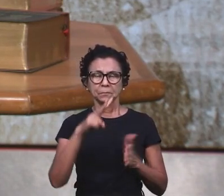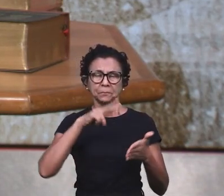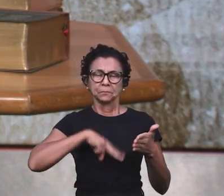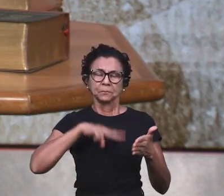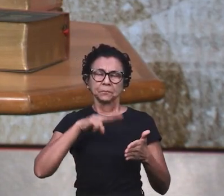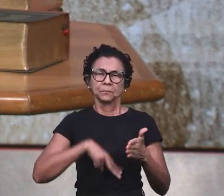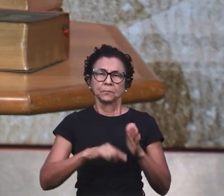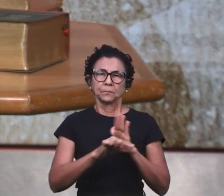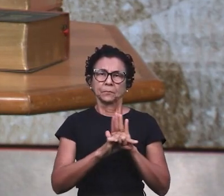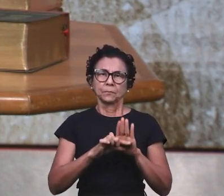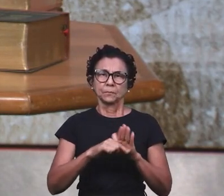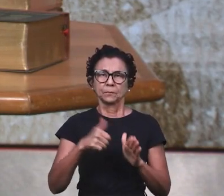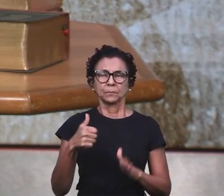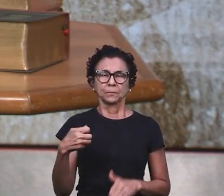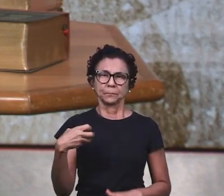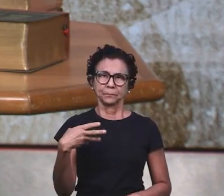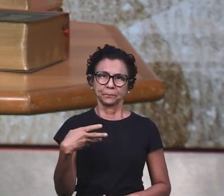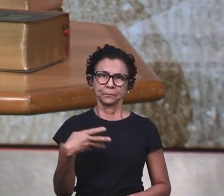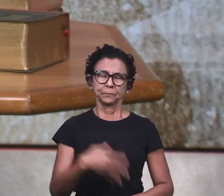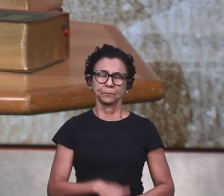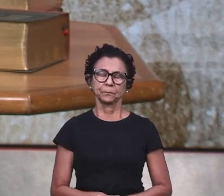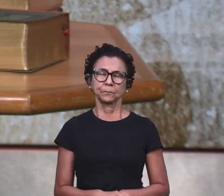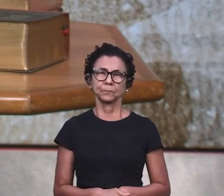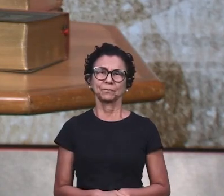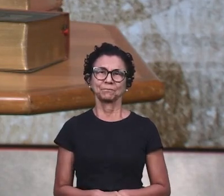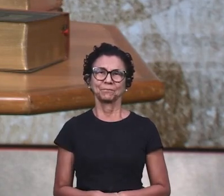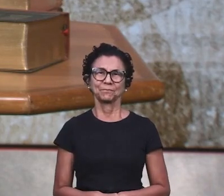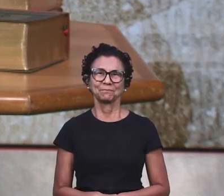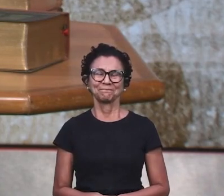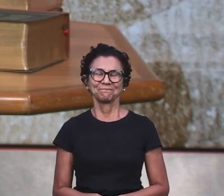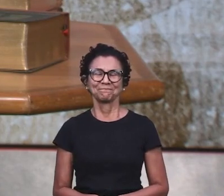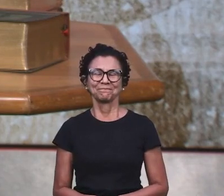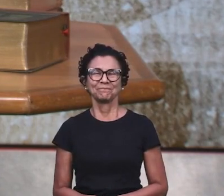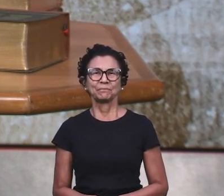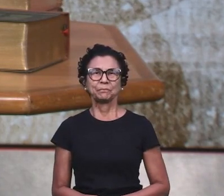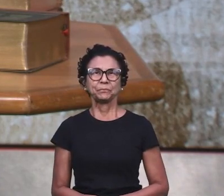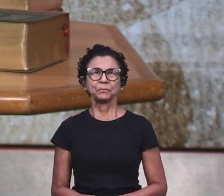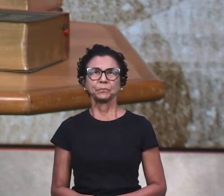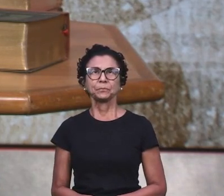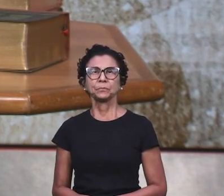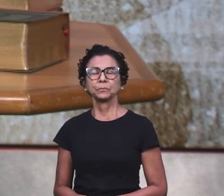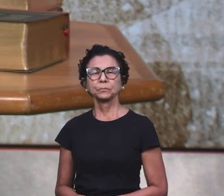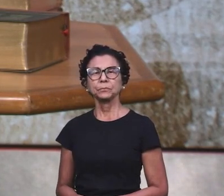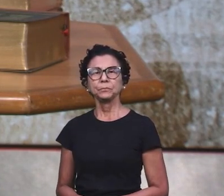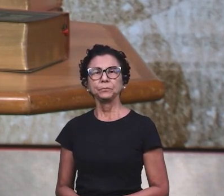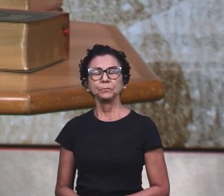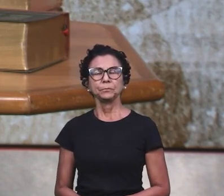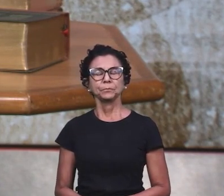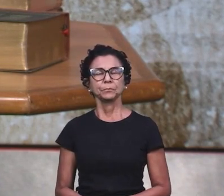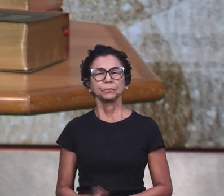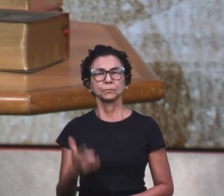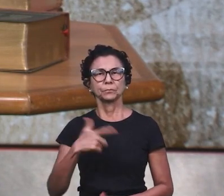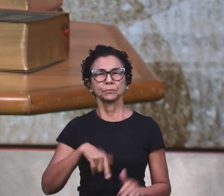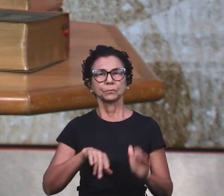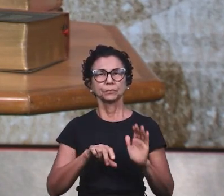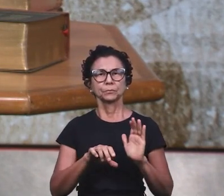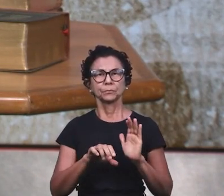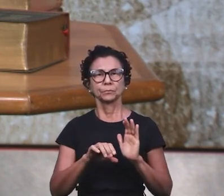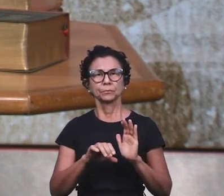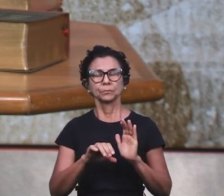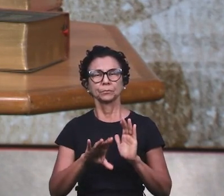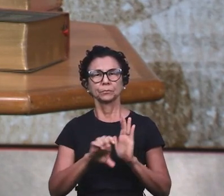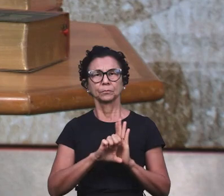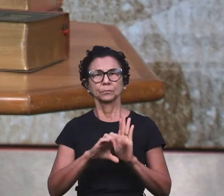leitura no versículo 14. Vamos ler todos juntos. Êxodo, capítulo 7, versículo